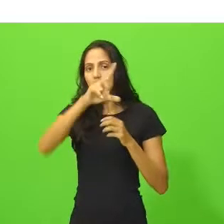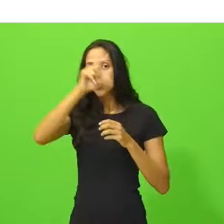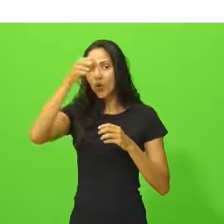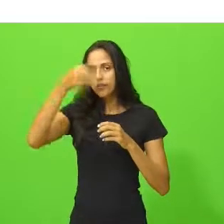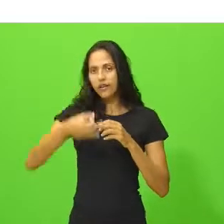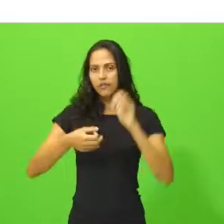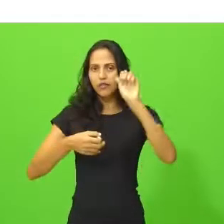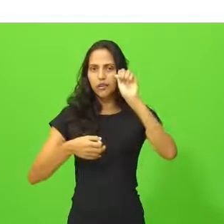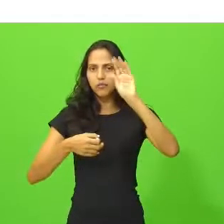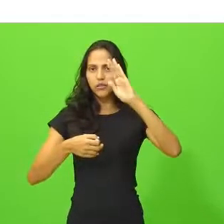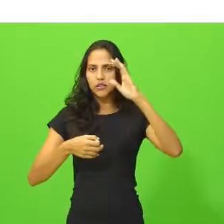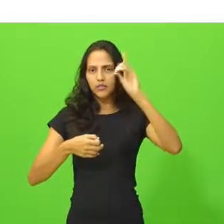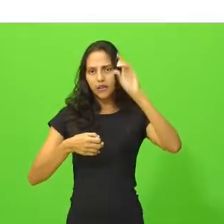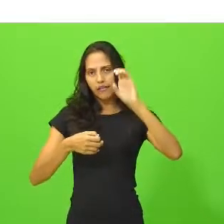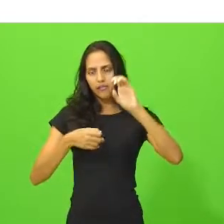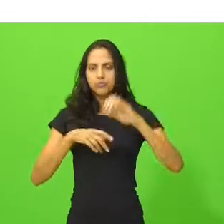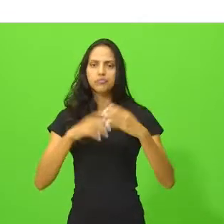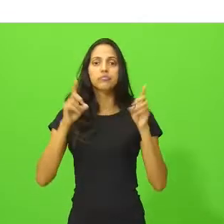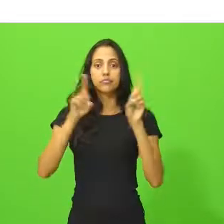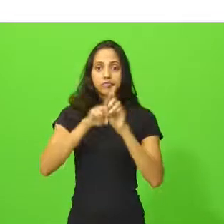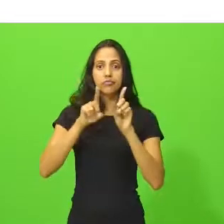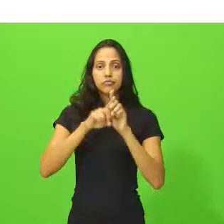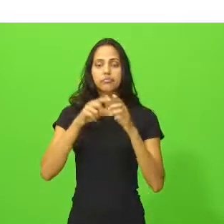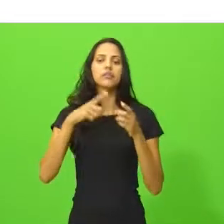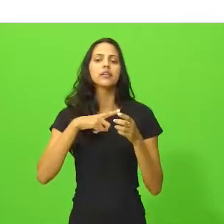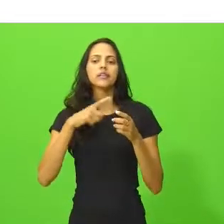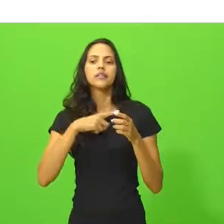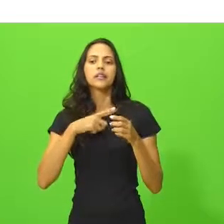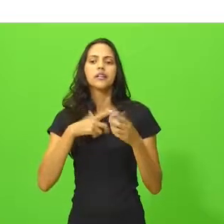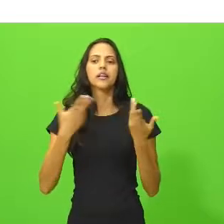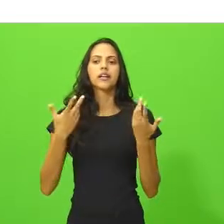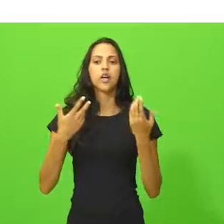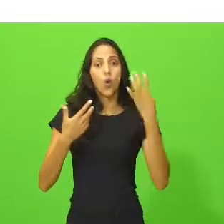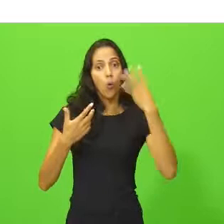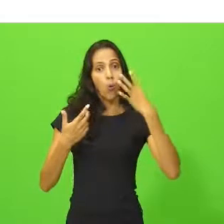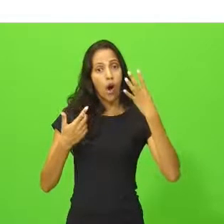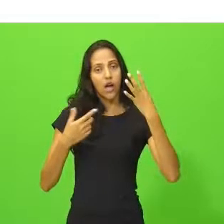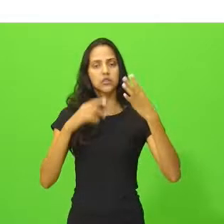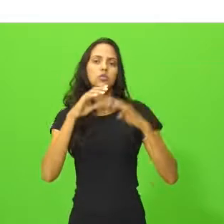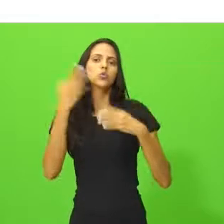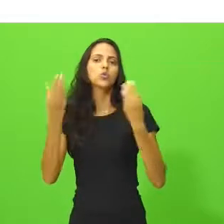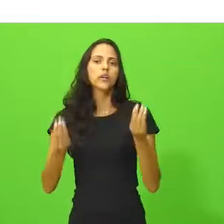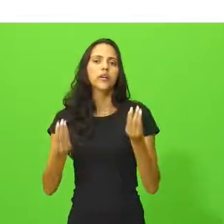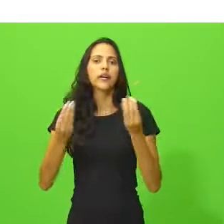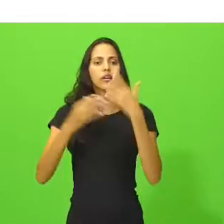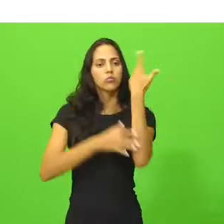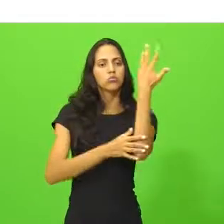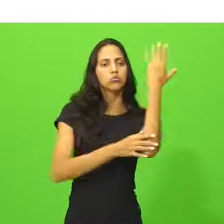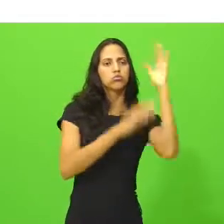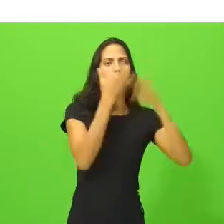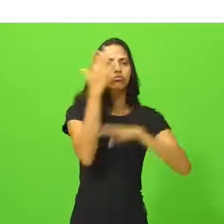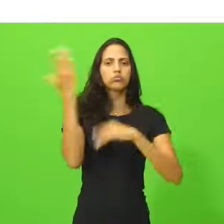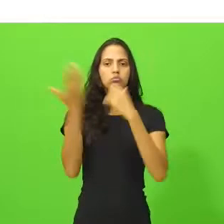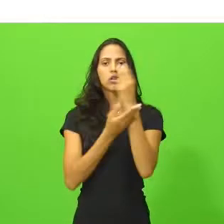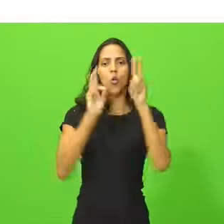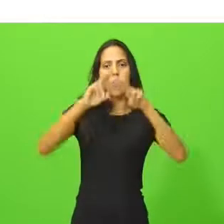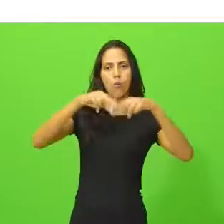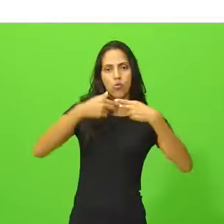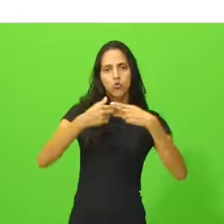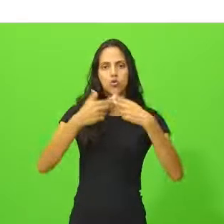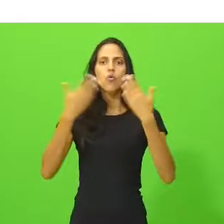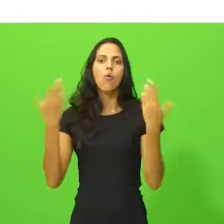2008, ele diz o seguinte: calcula-se que 78% do desmatamento da Amazônia tenha sido motivado pela